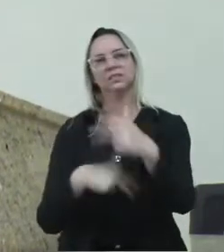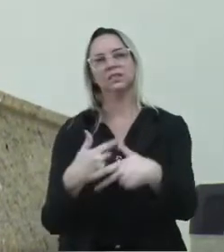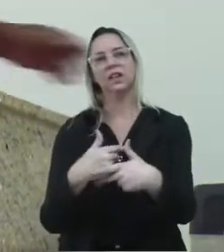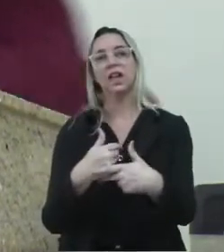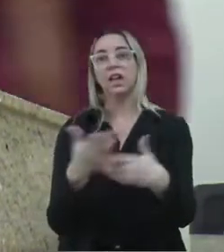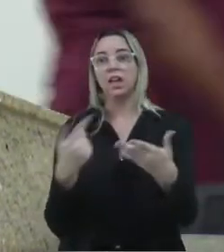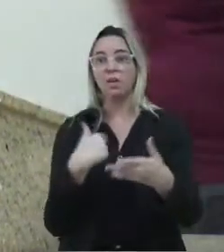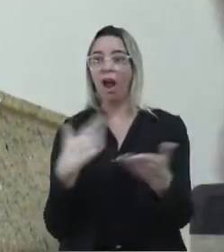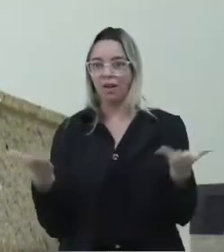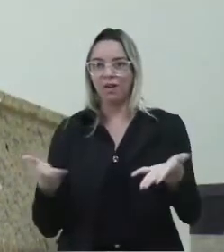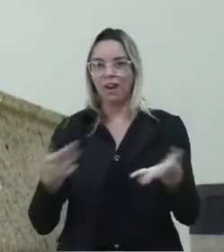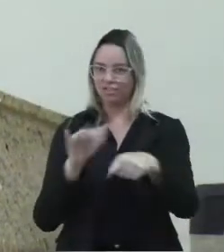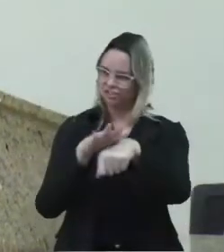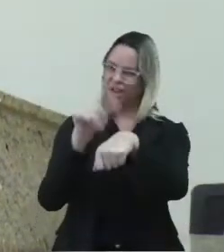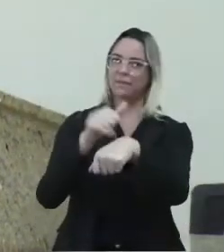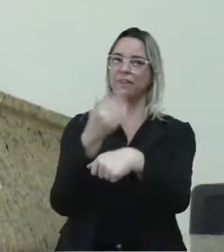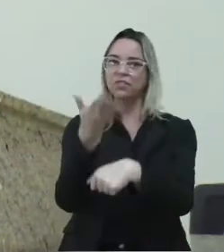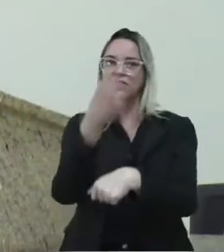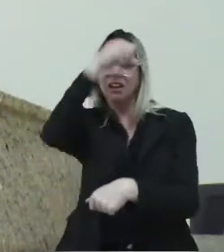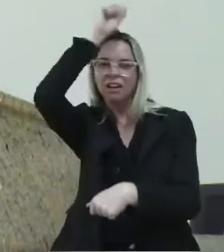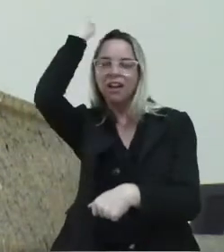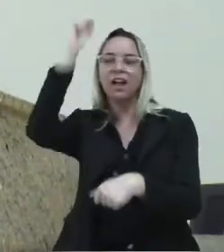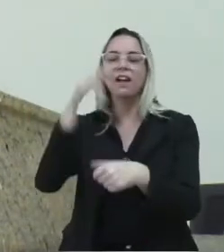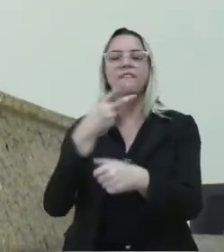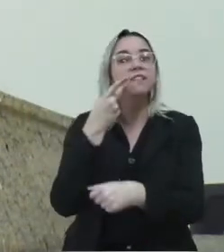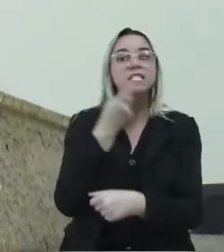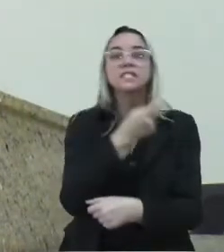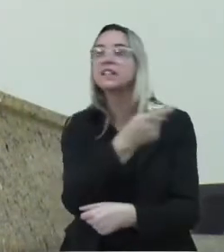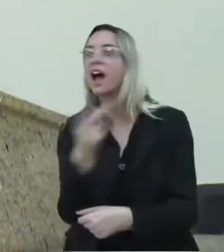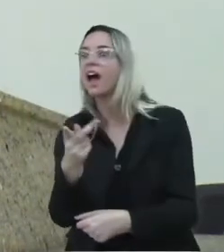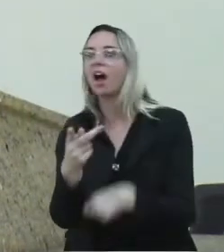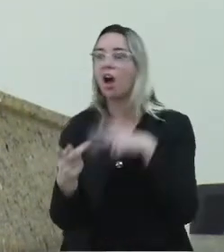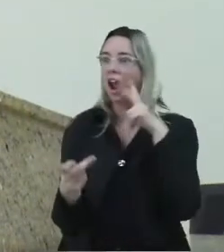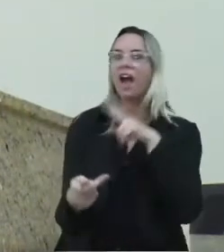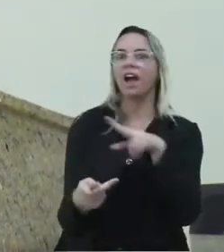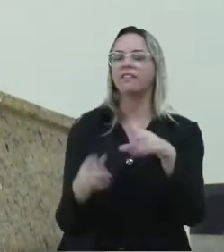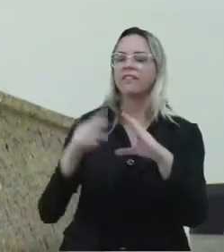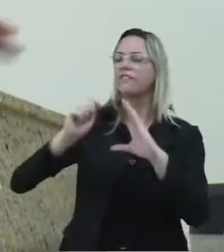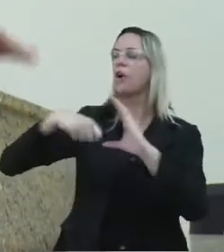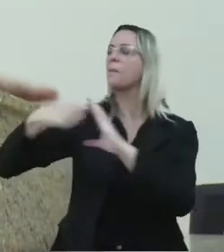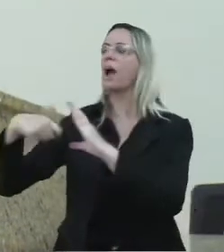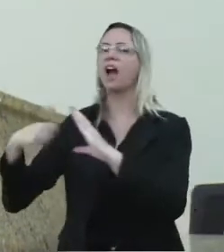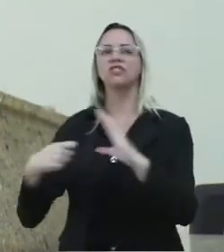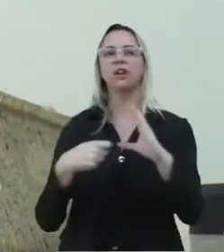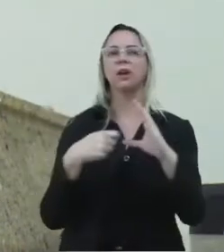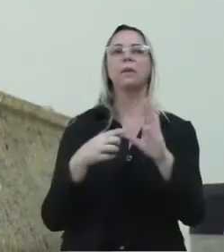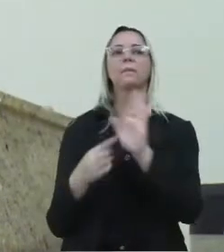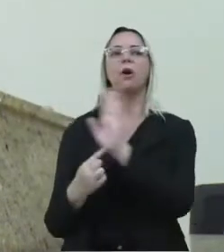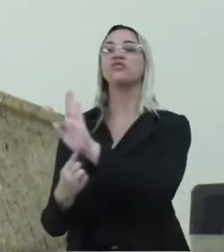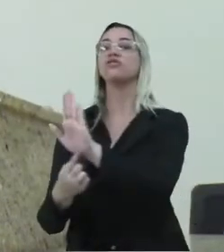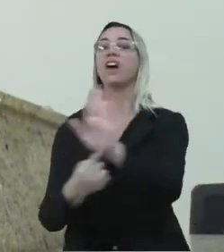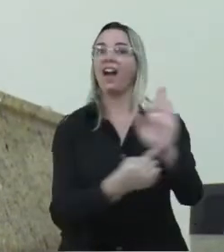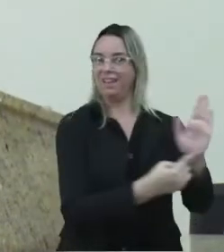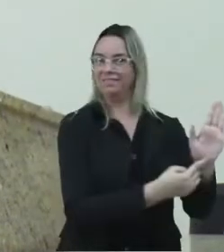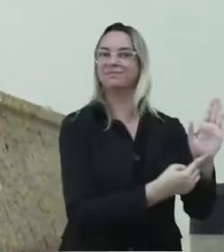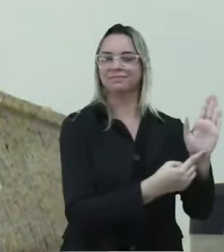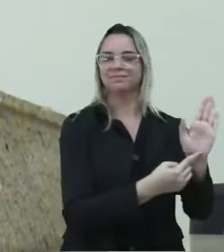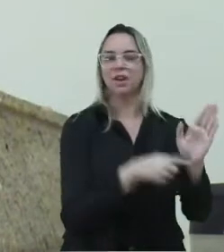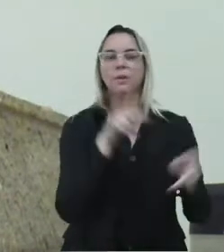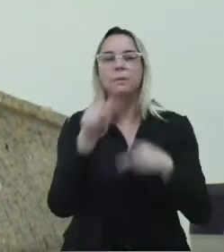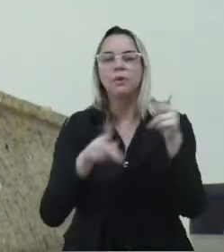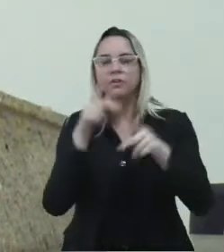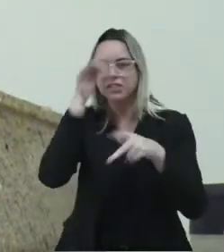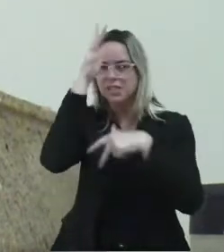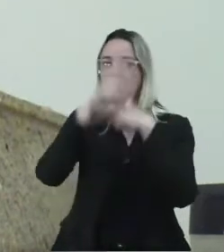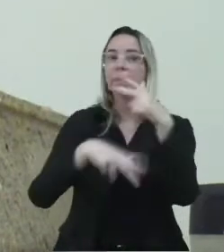visita agora, já que a casa está pronta, Vossa Excelência fazer uma filmagem e mostrar à comunidade, o povo e o São Bentense, que